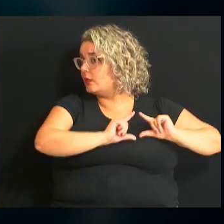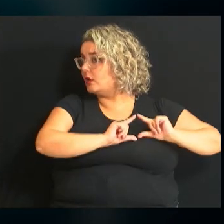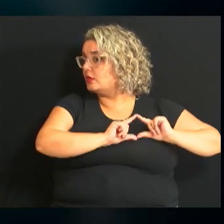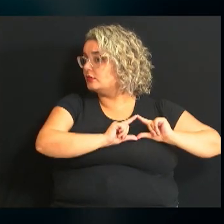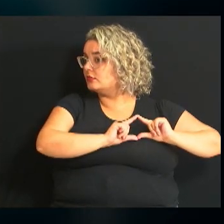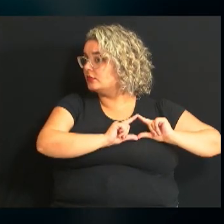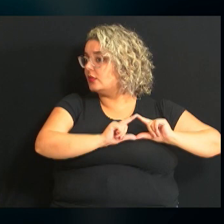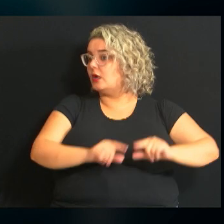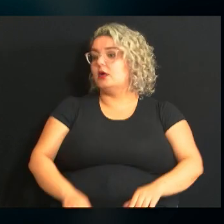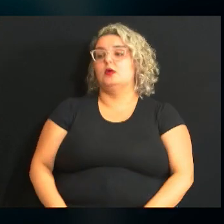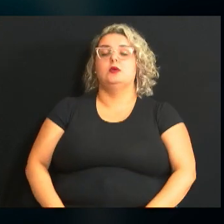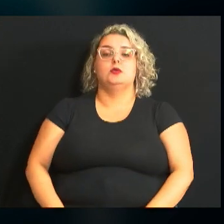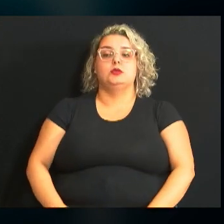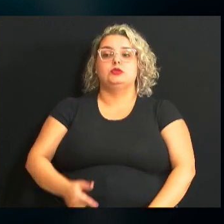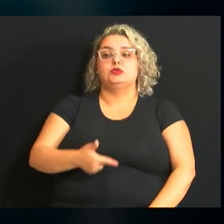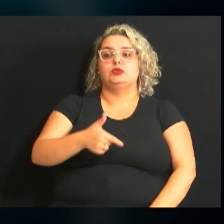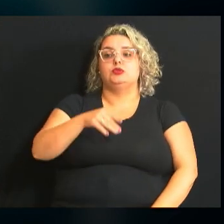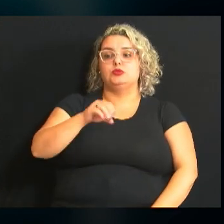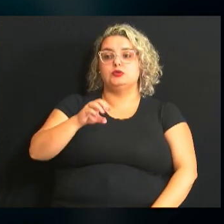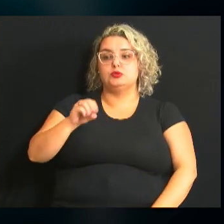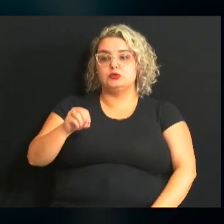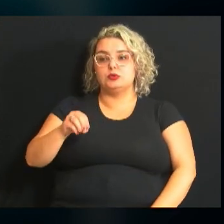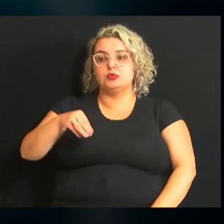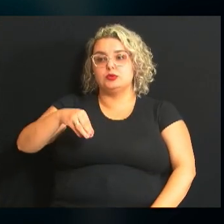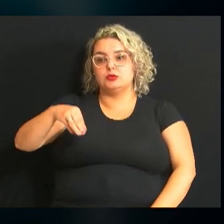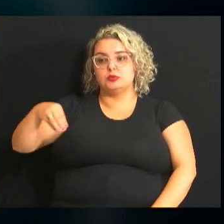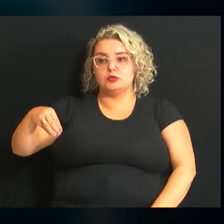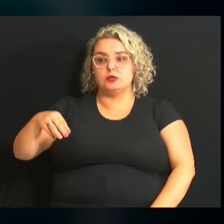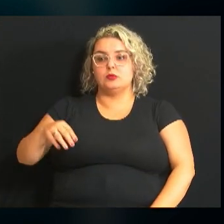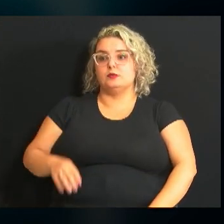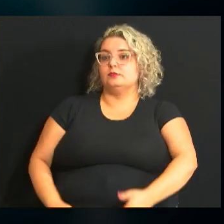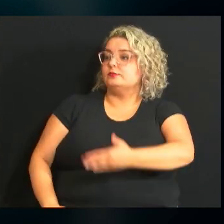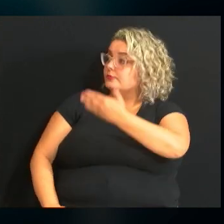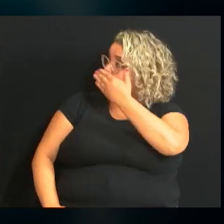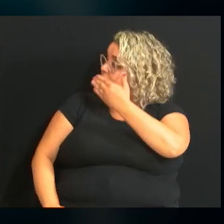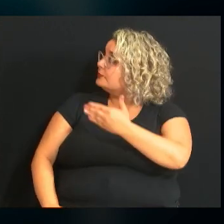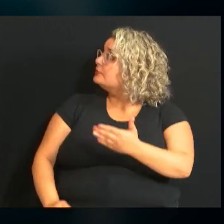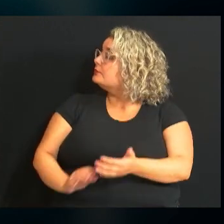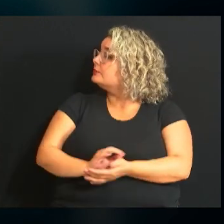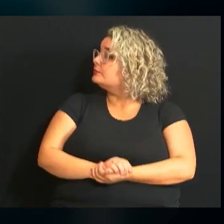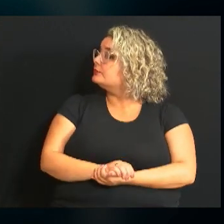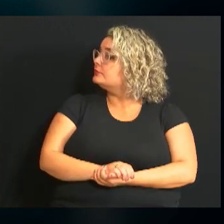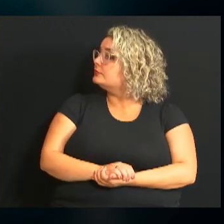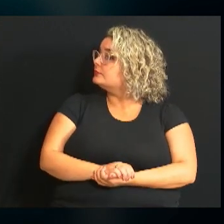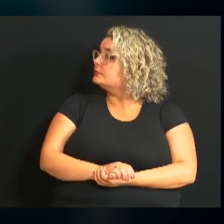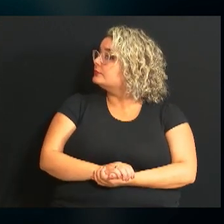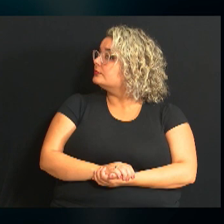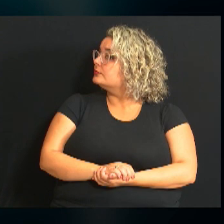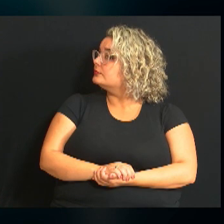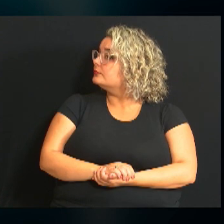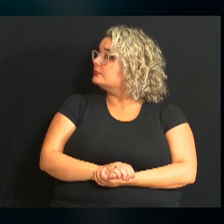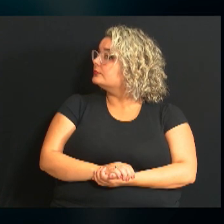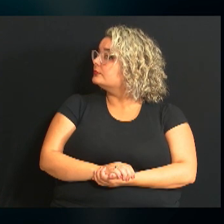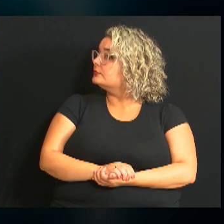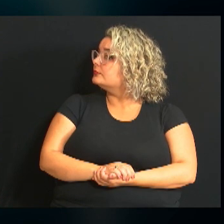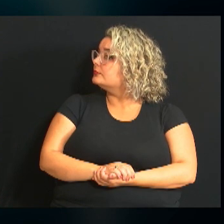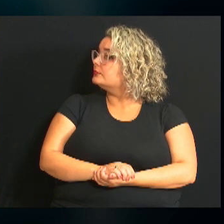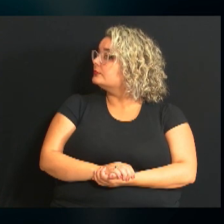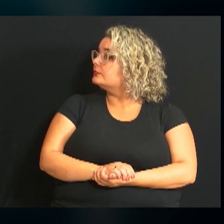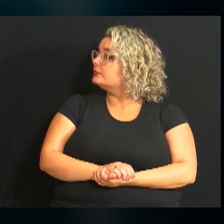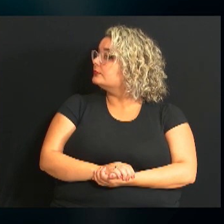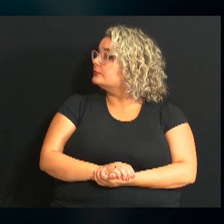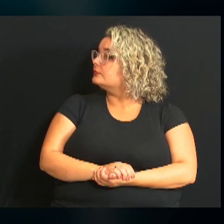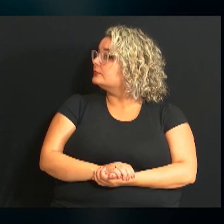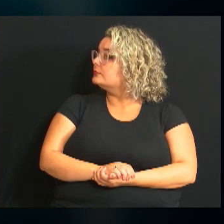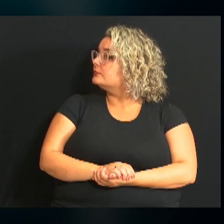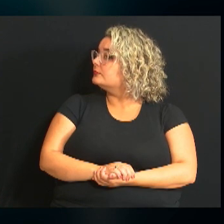200 milímetros para o Vale do Ribeira, Itapeva, Baixada Santista, a Serra da Mantiqueira e